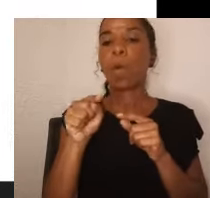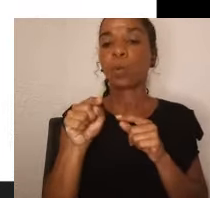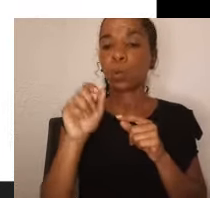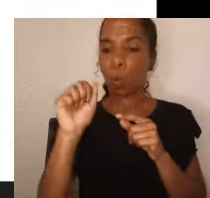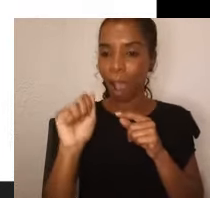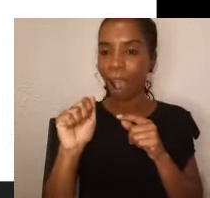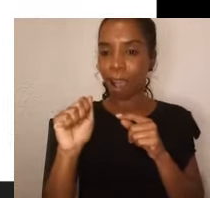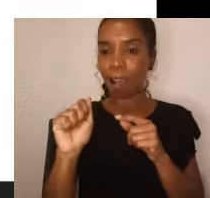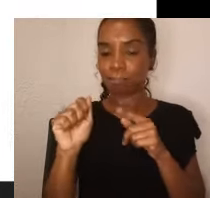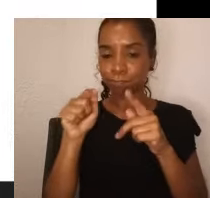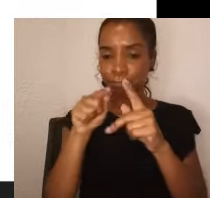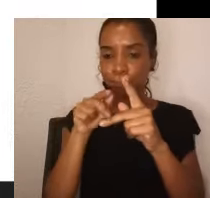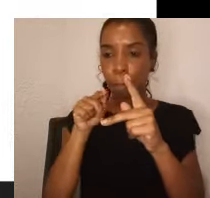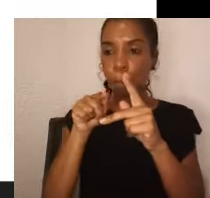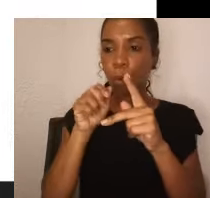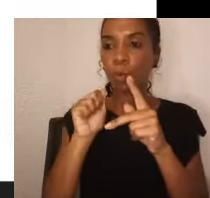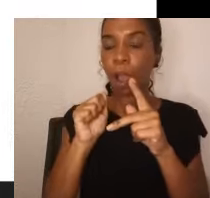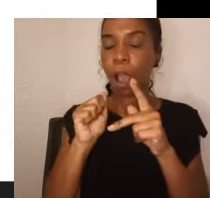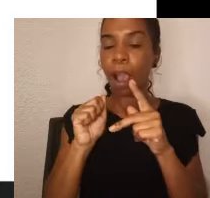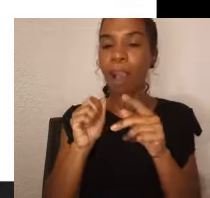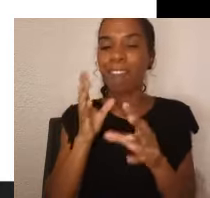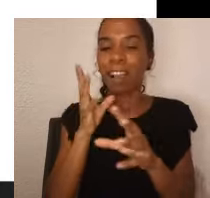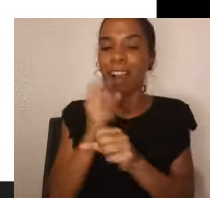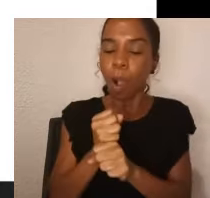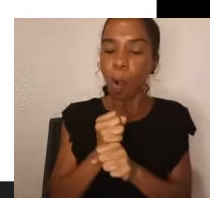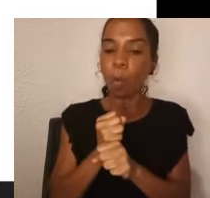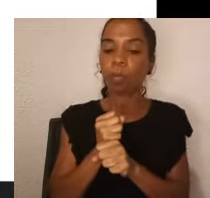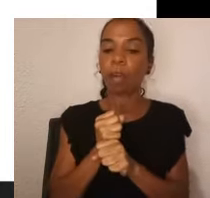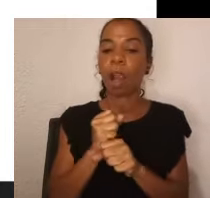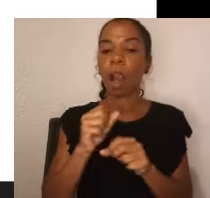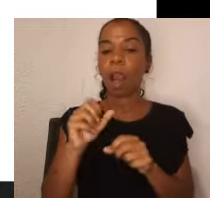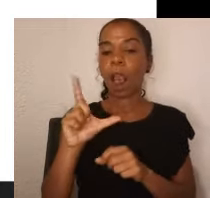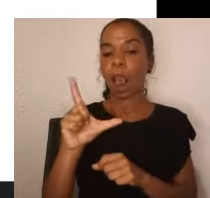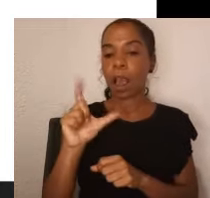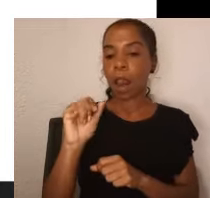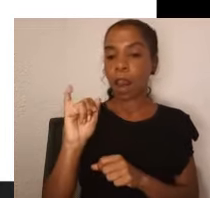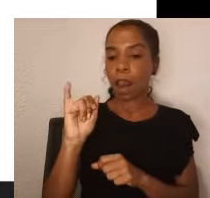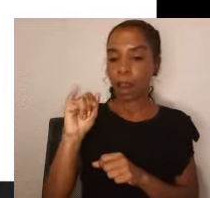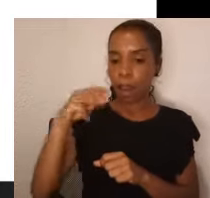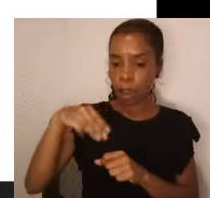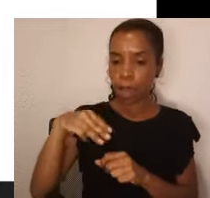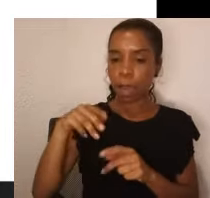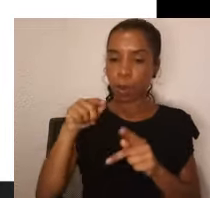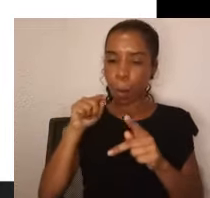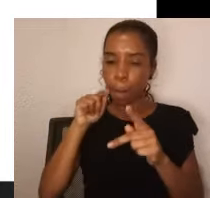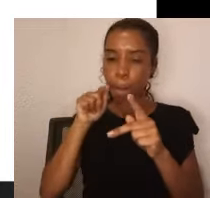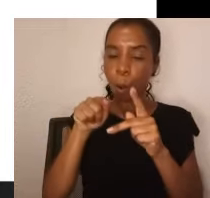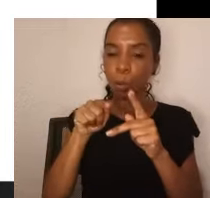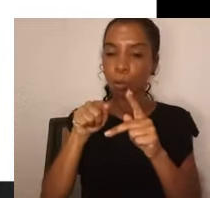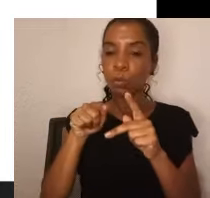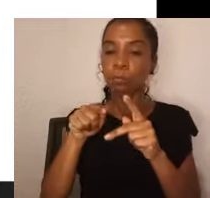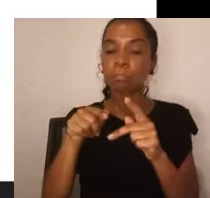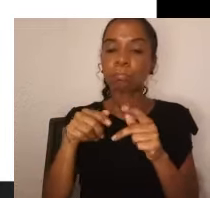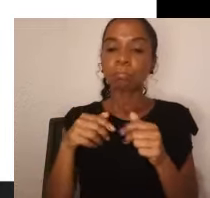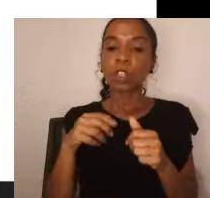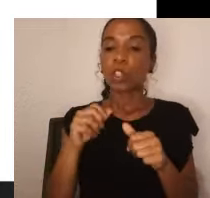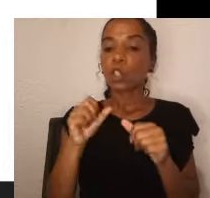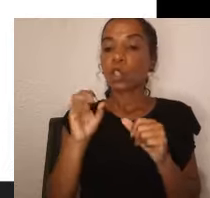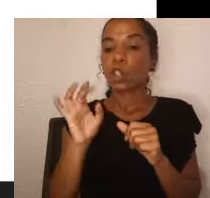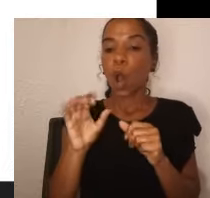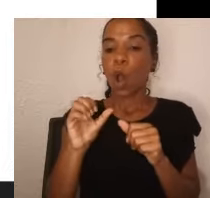domínio, para calcular o limite dela nesse ponto, basta substituir